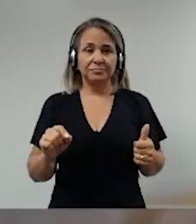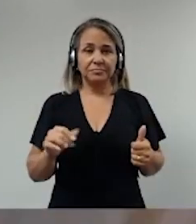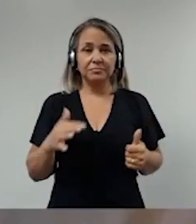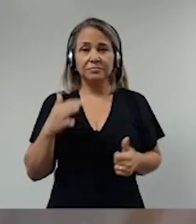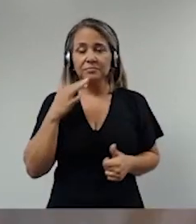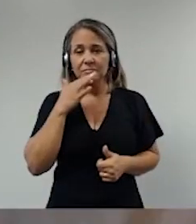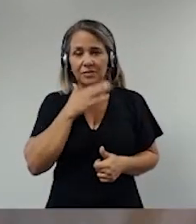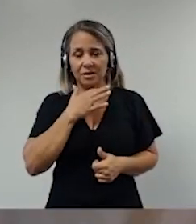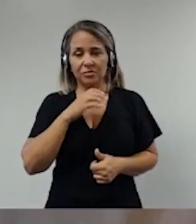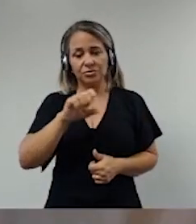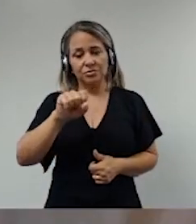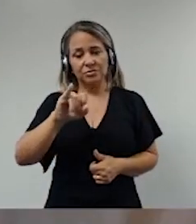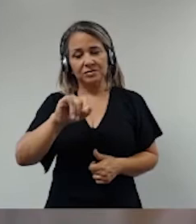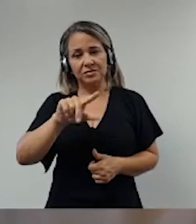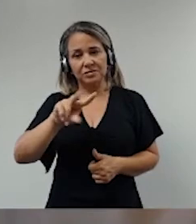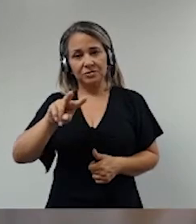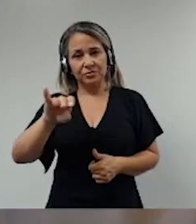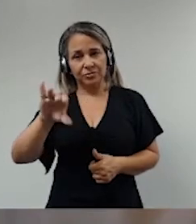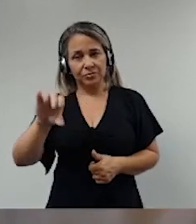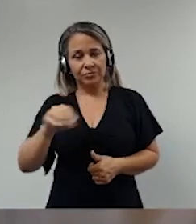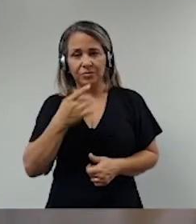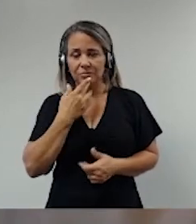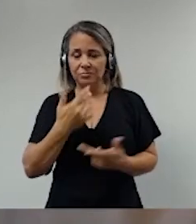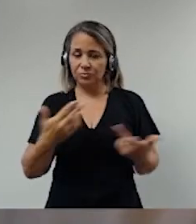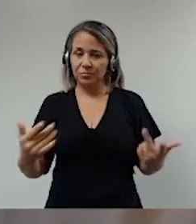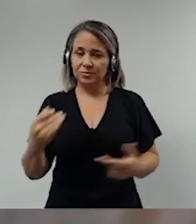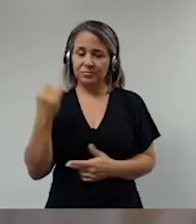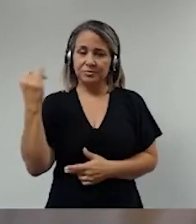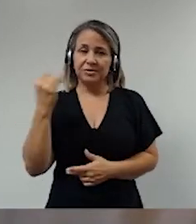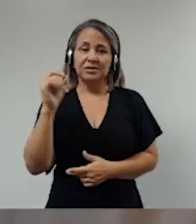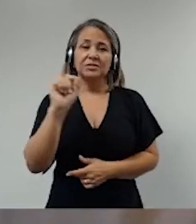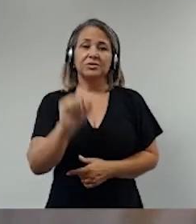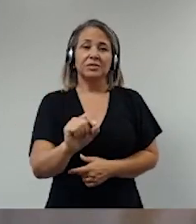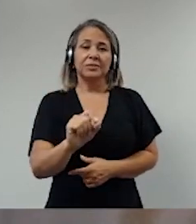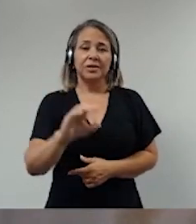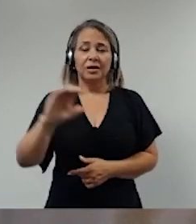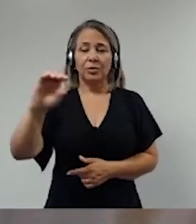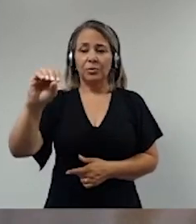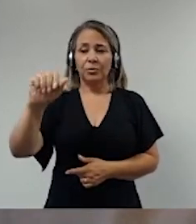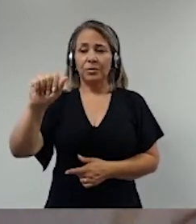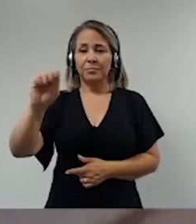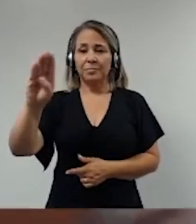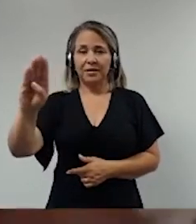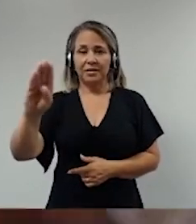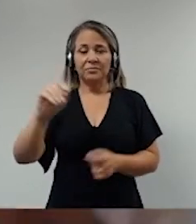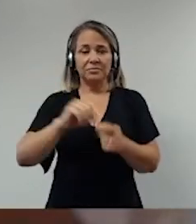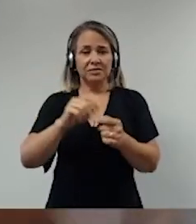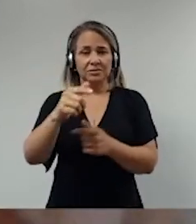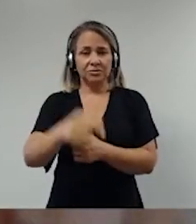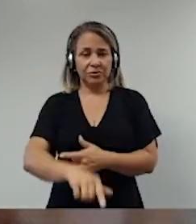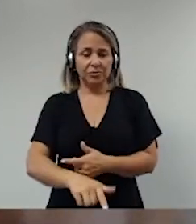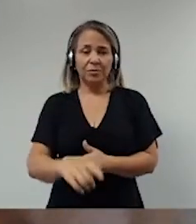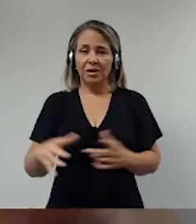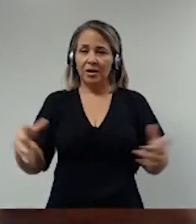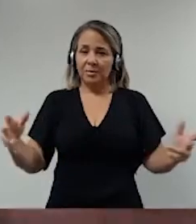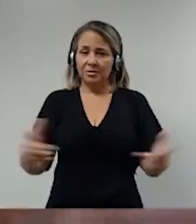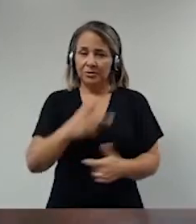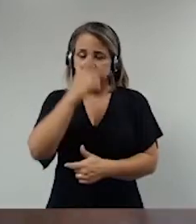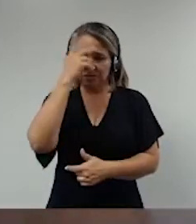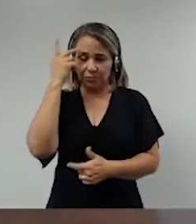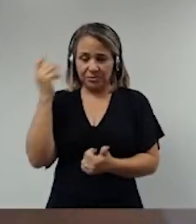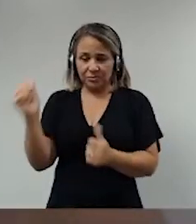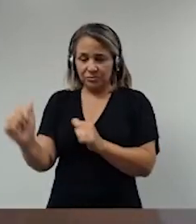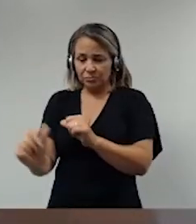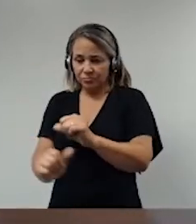Silvio tocou num ponto fundamental, que é a OAB se refazer. Está todo mundo fazendo a sua reversão